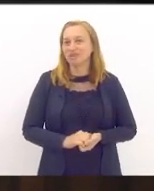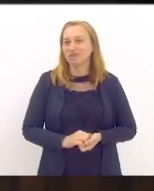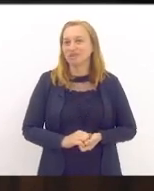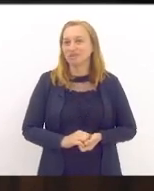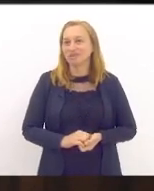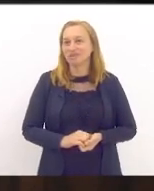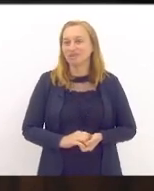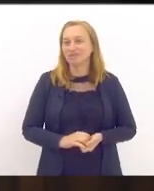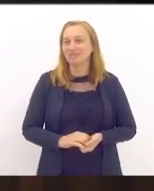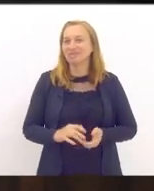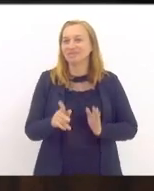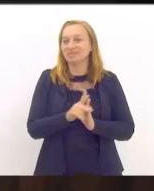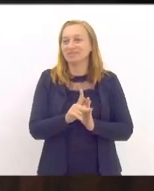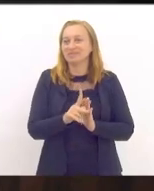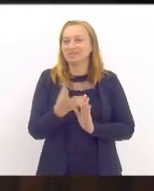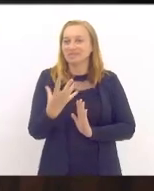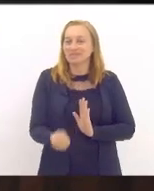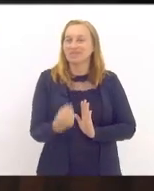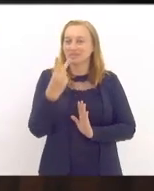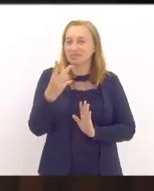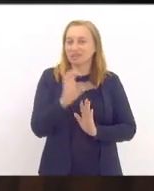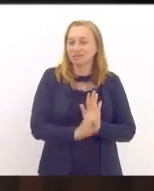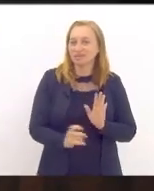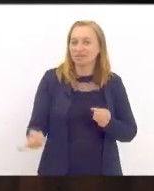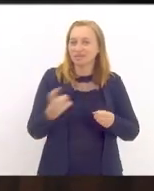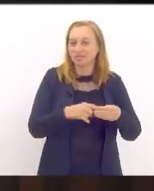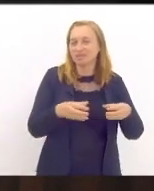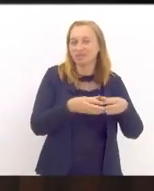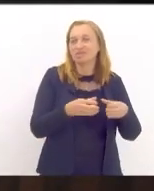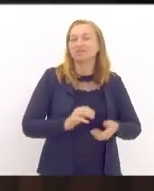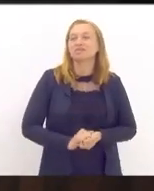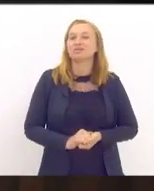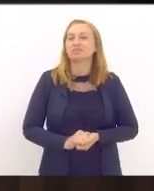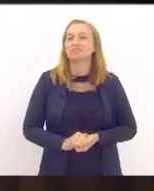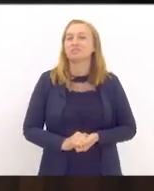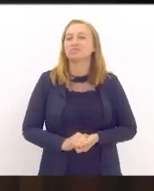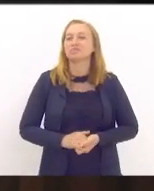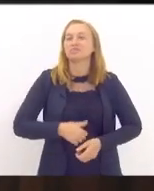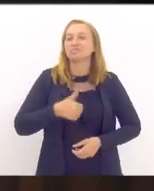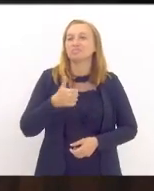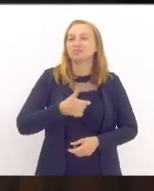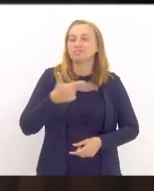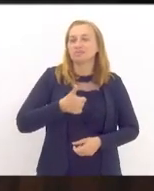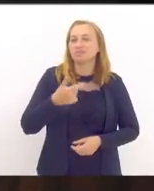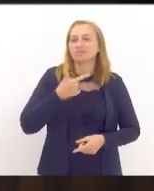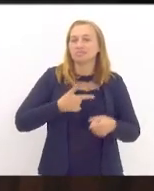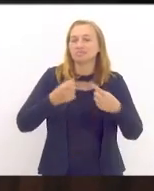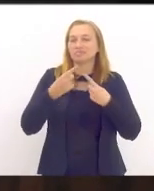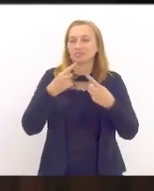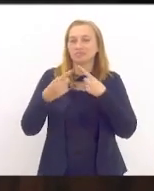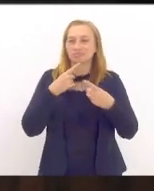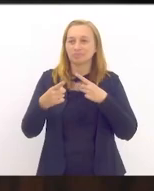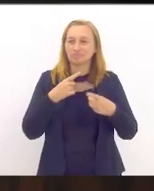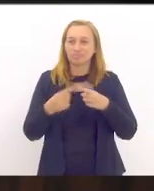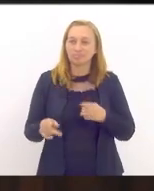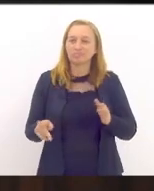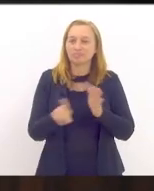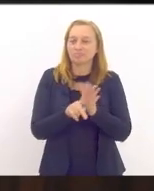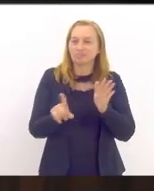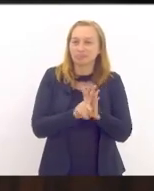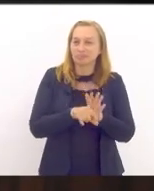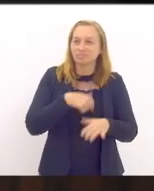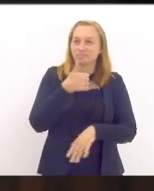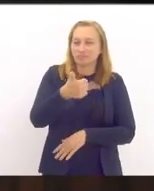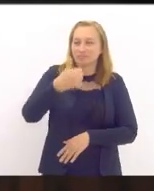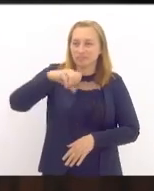o projeto recebeu duas emendas e retornas comissões então habitação ordinária projeto